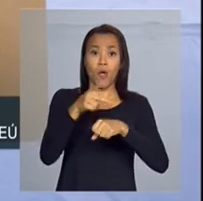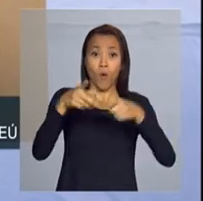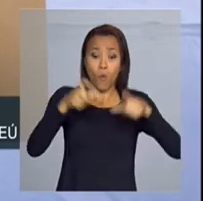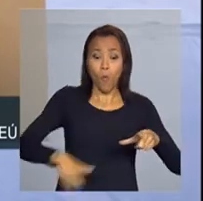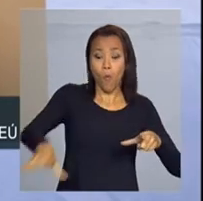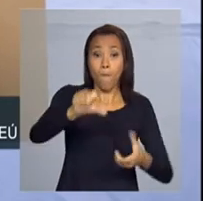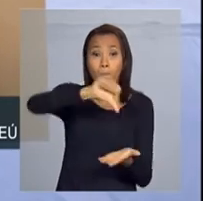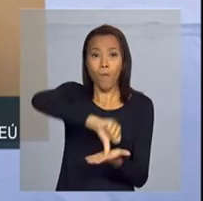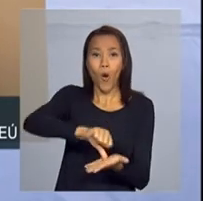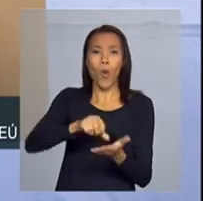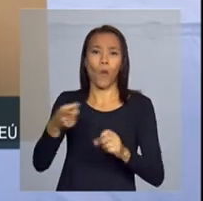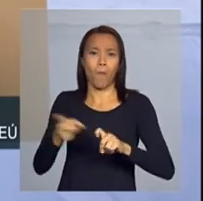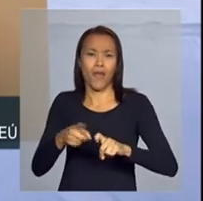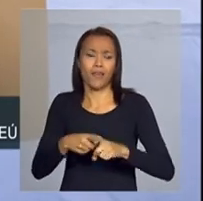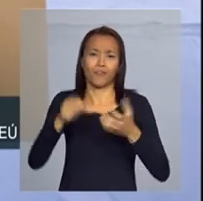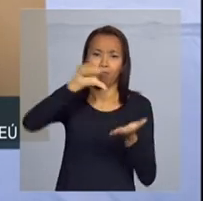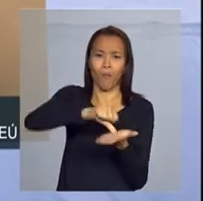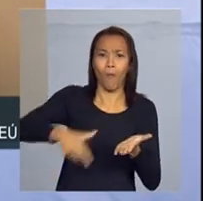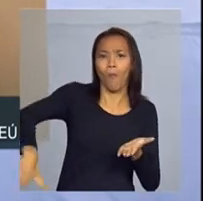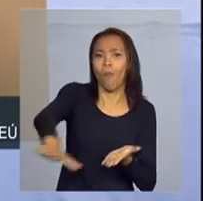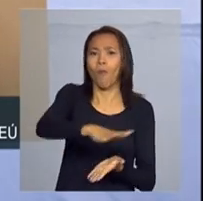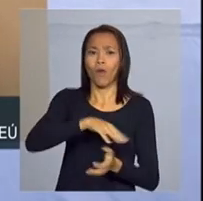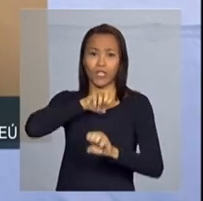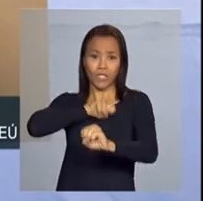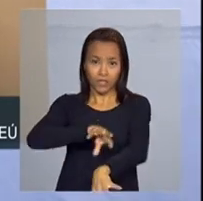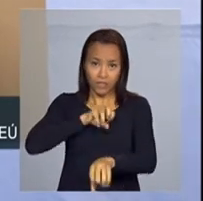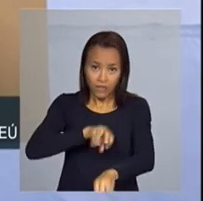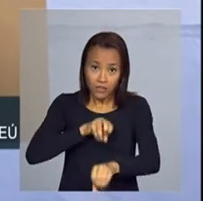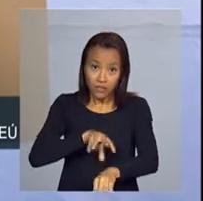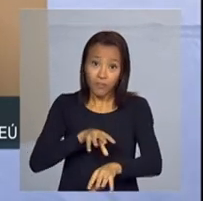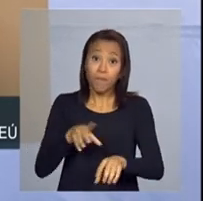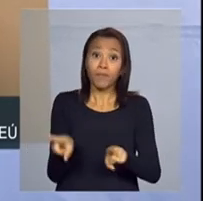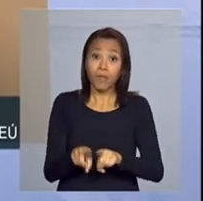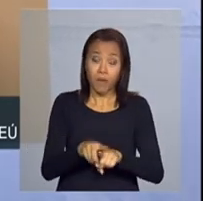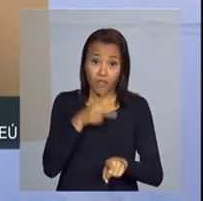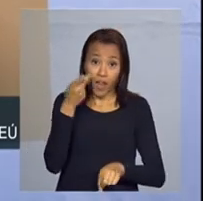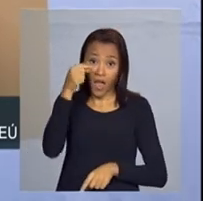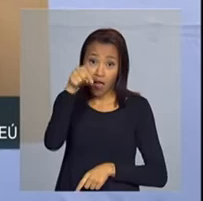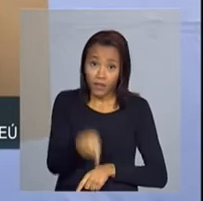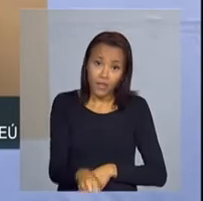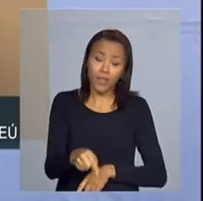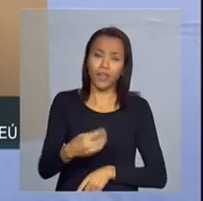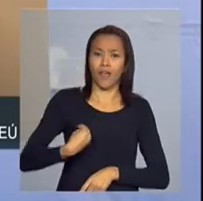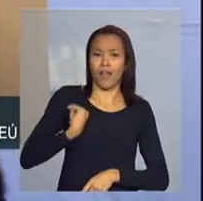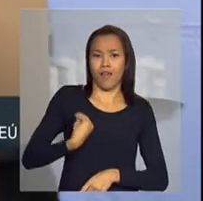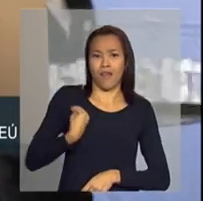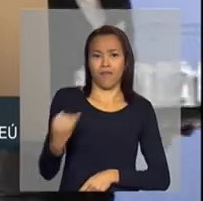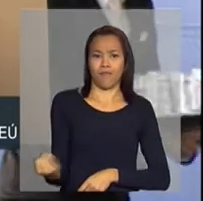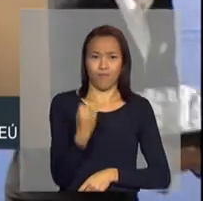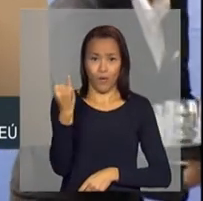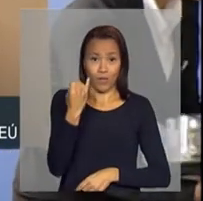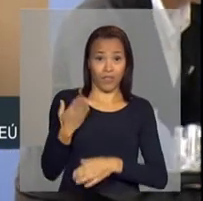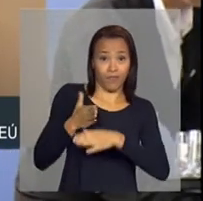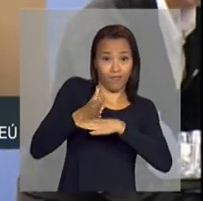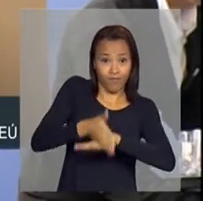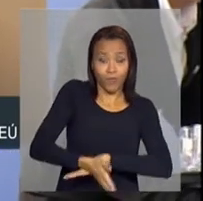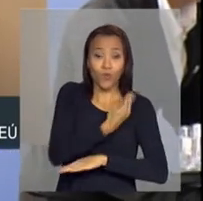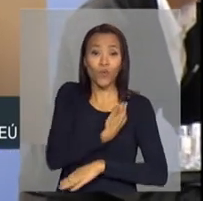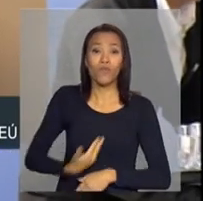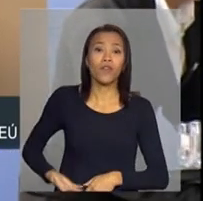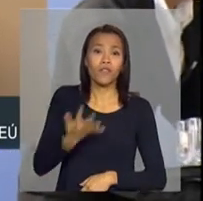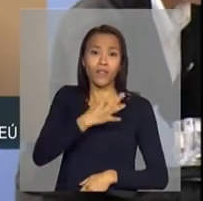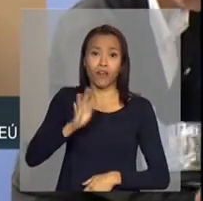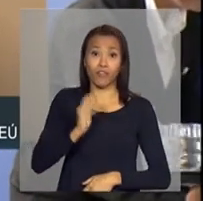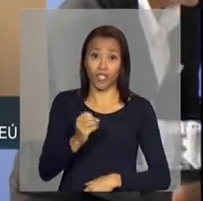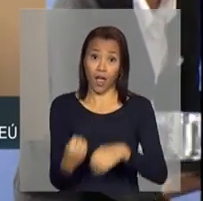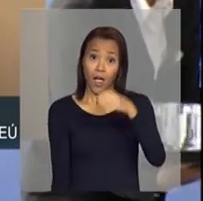polo educacional e aqui quero ressaltar a participação importantíssima do governo federal que instalou o